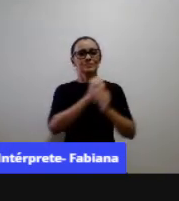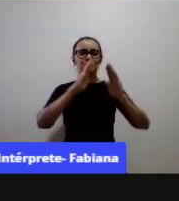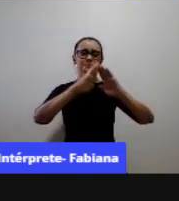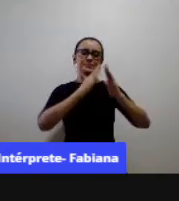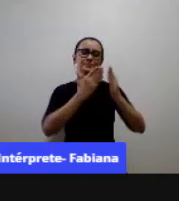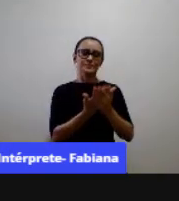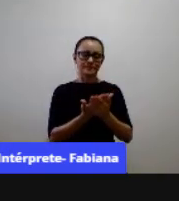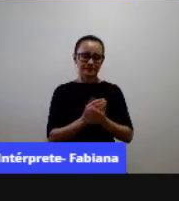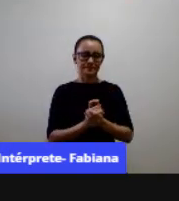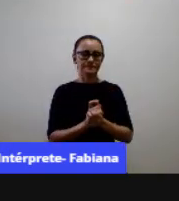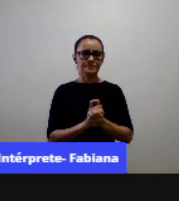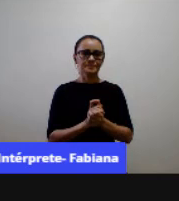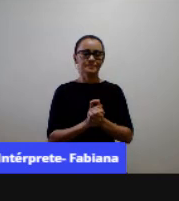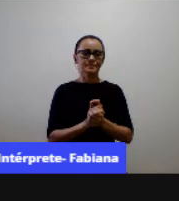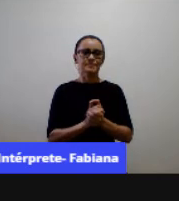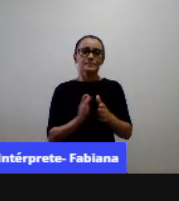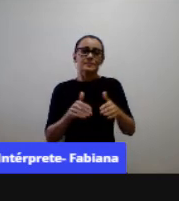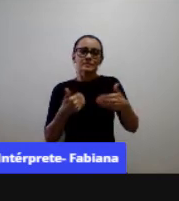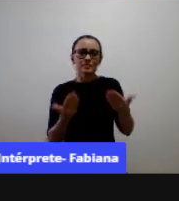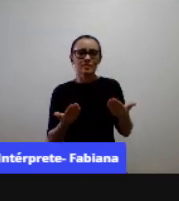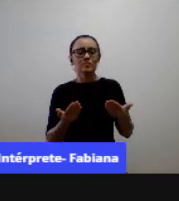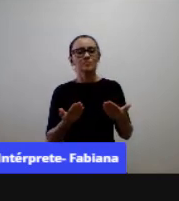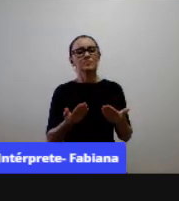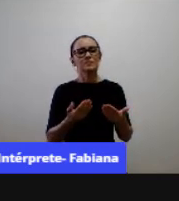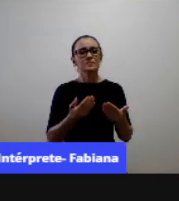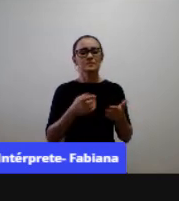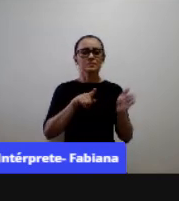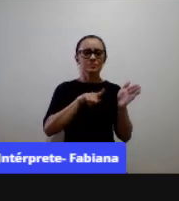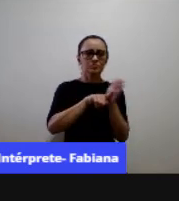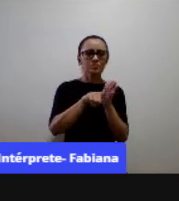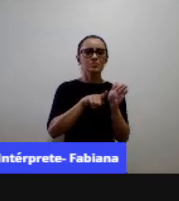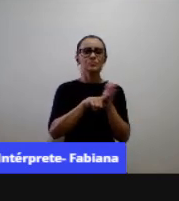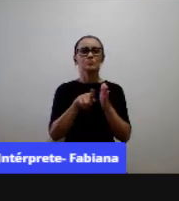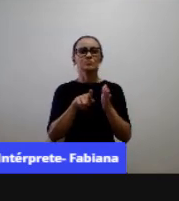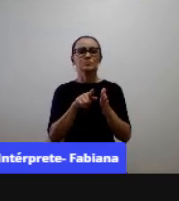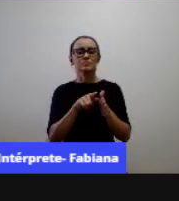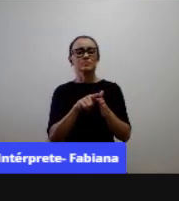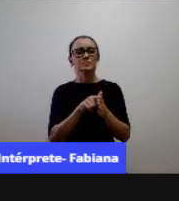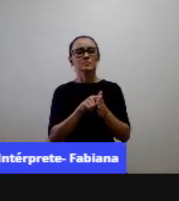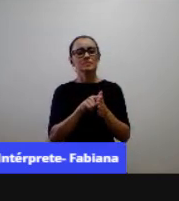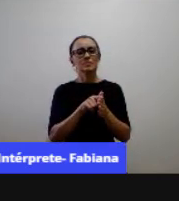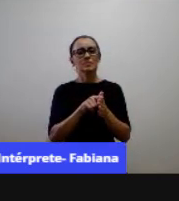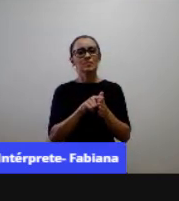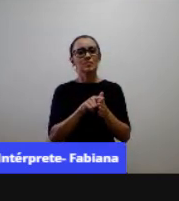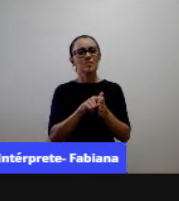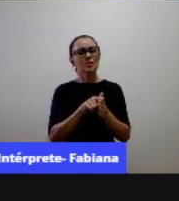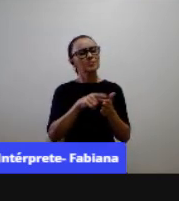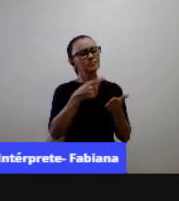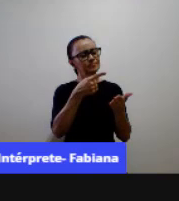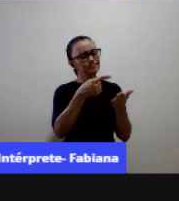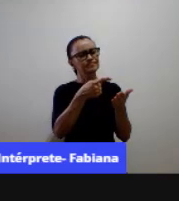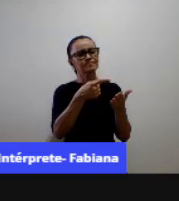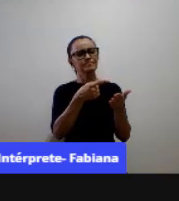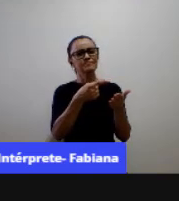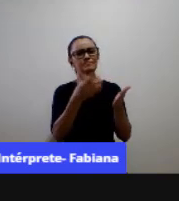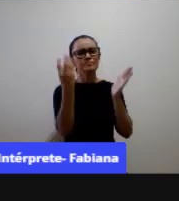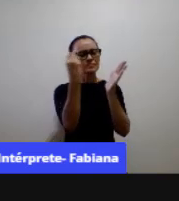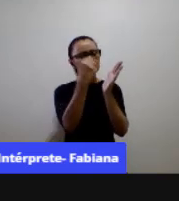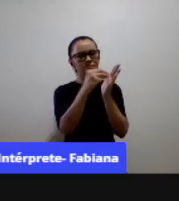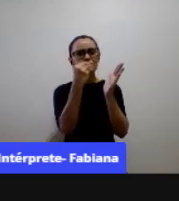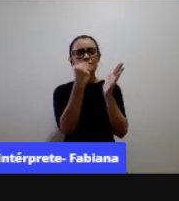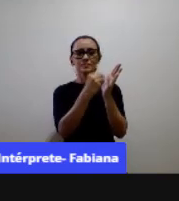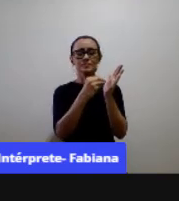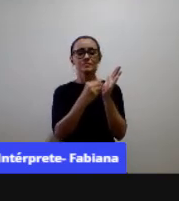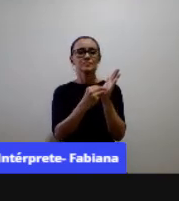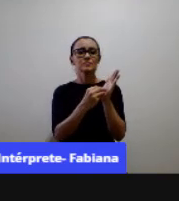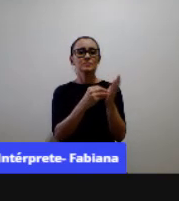a sondagem, nesse momento, é um momento que você vai levantar todas as questões que aquele